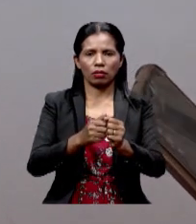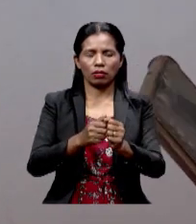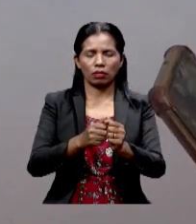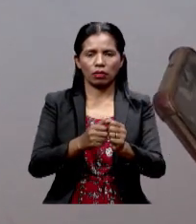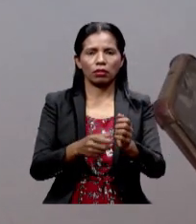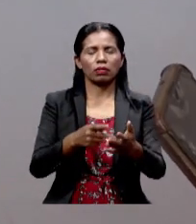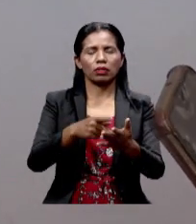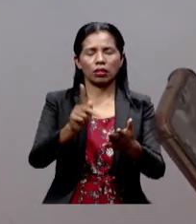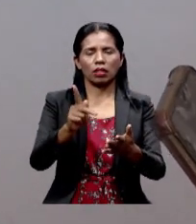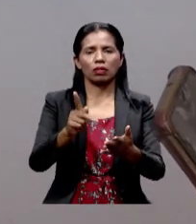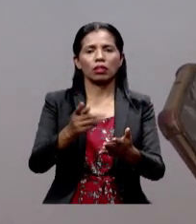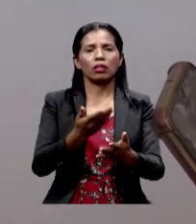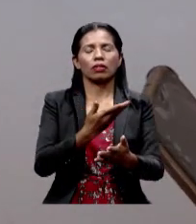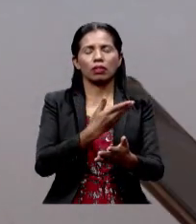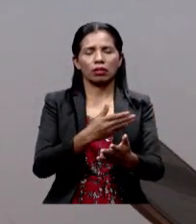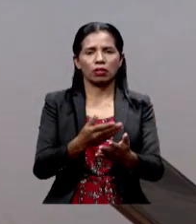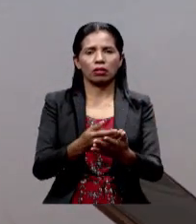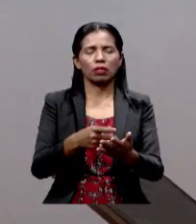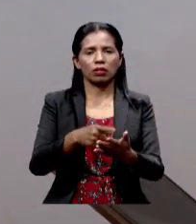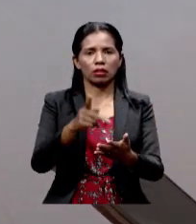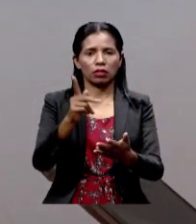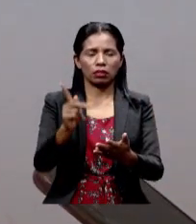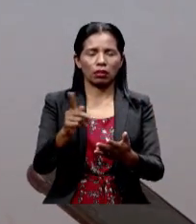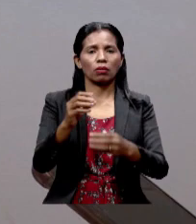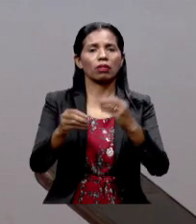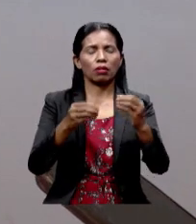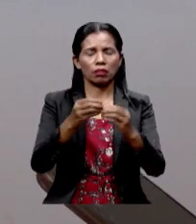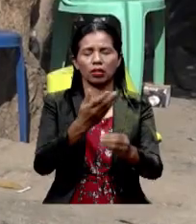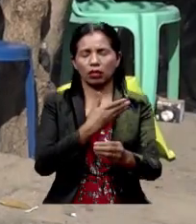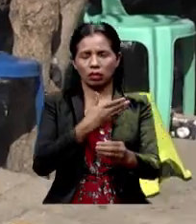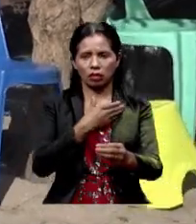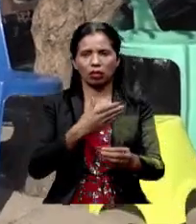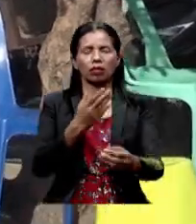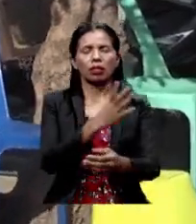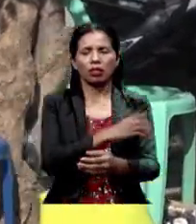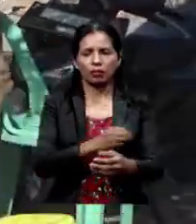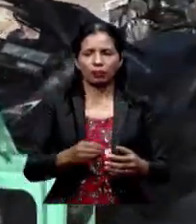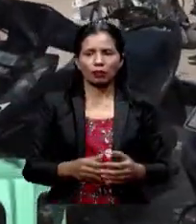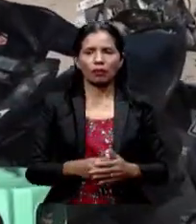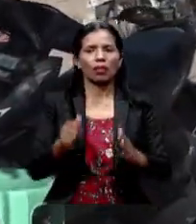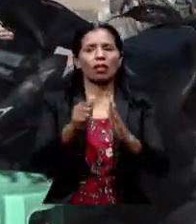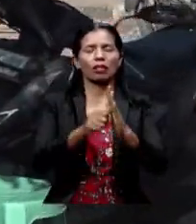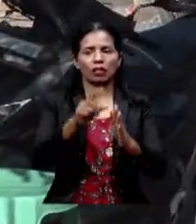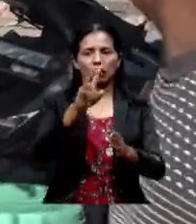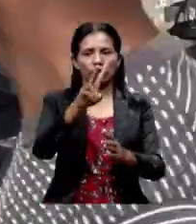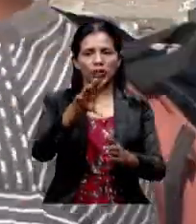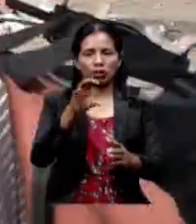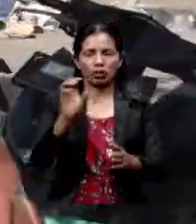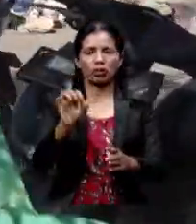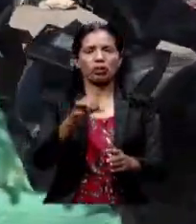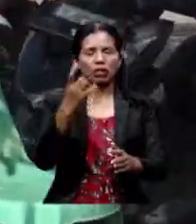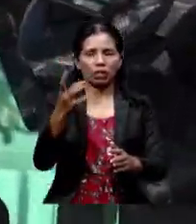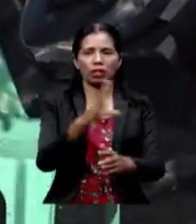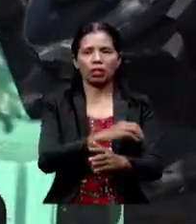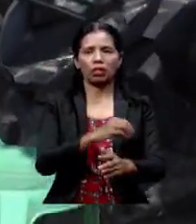né, afeta até mesmo as atividades ilegais, né? Tira artigo a tustolo sanolo resignen código